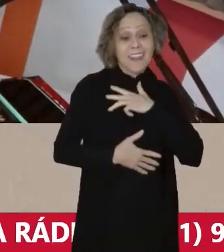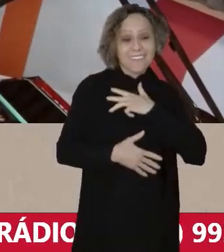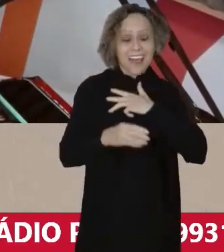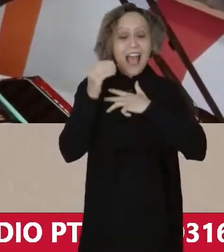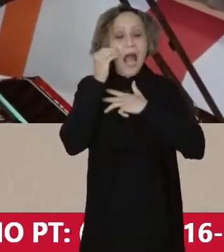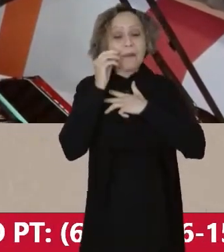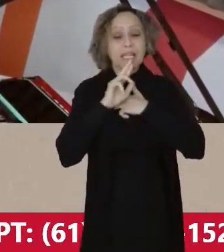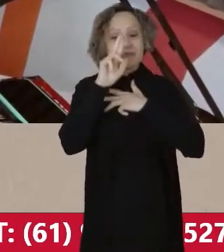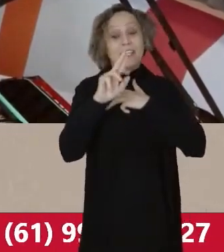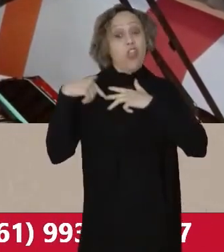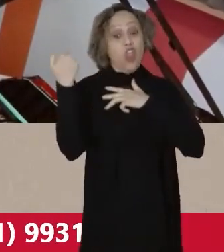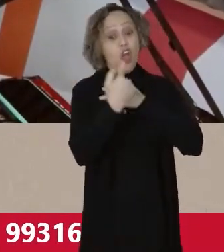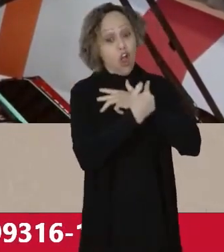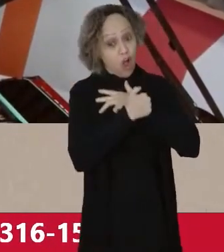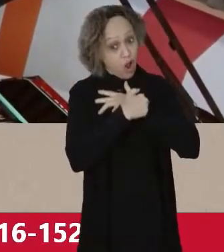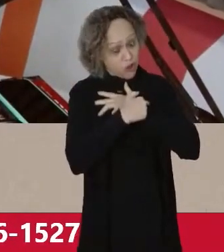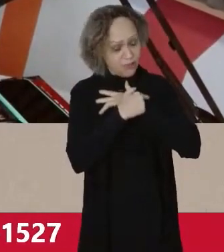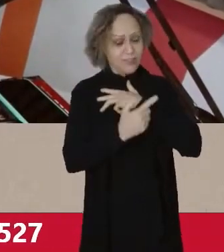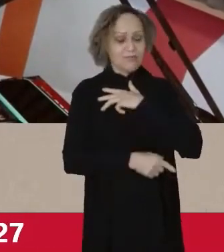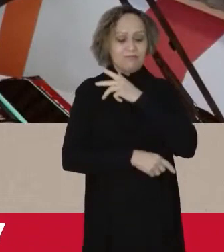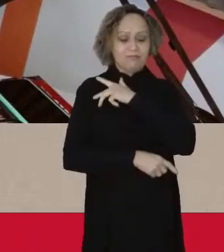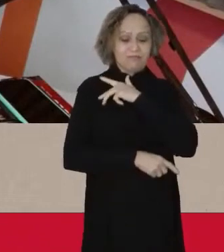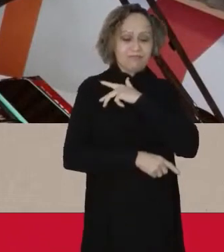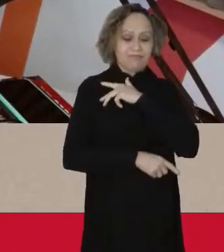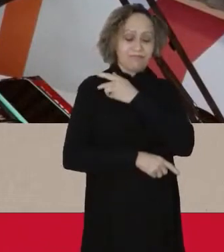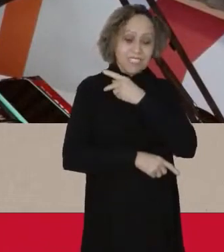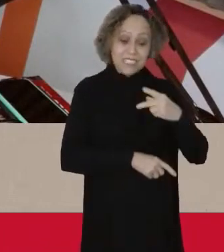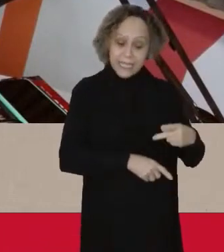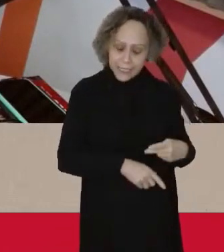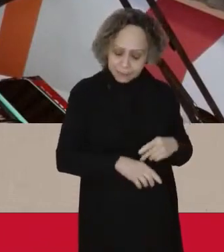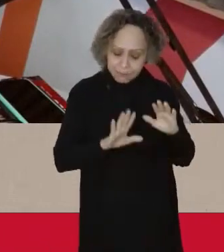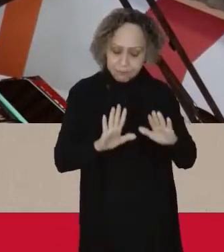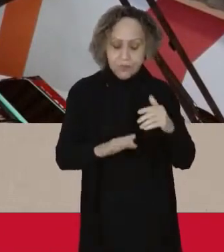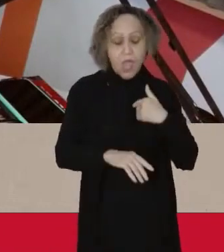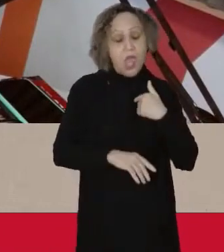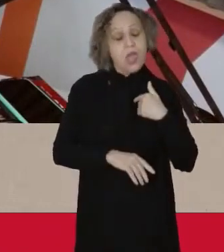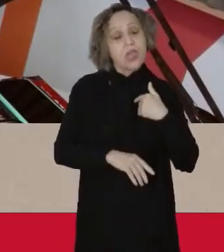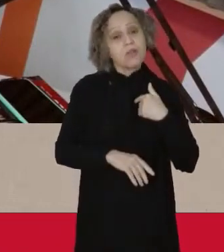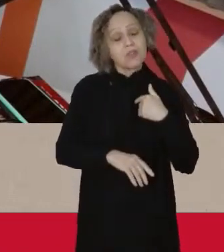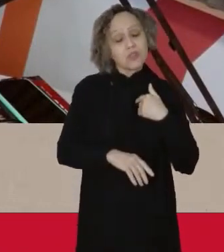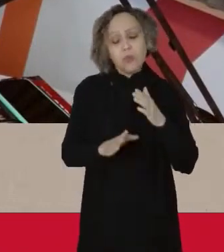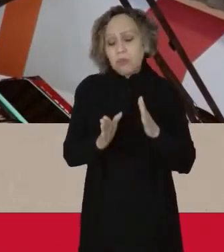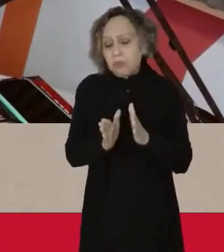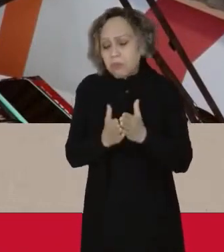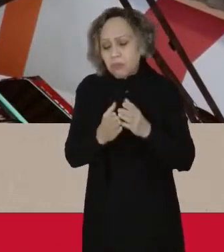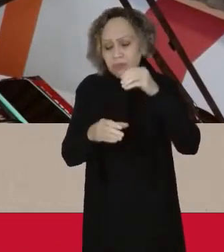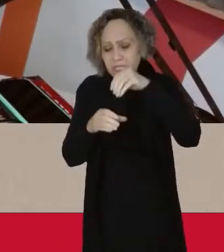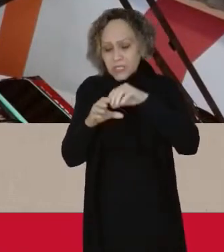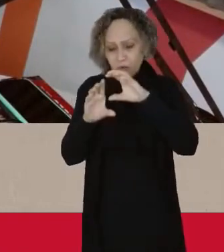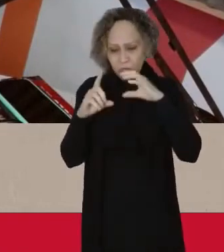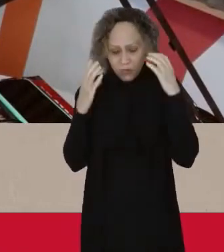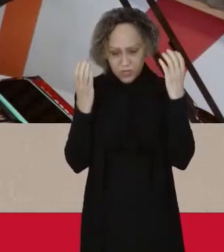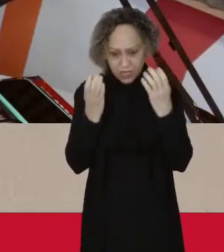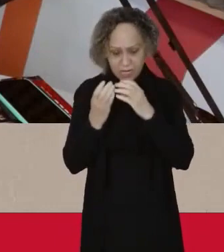coisa, né? A melhor coisa que eu, enquanto povos e comunidades tradicionais, descobri